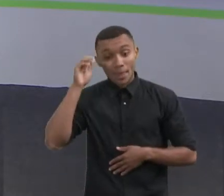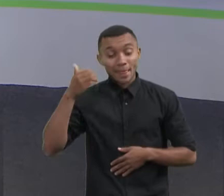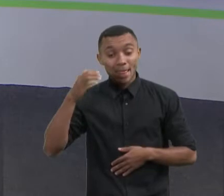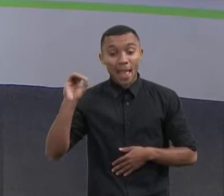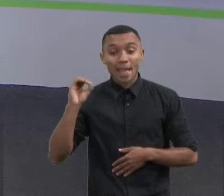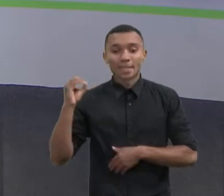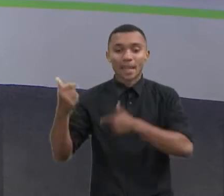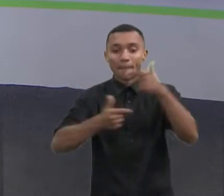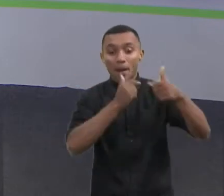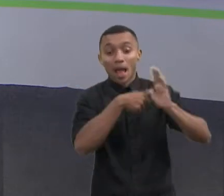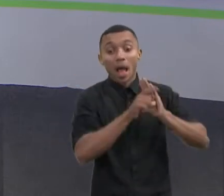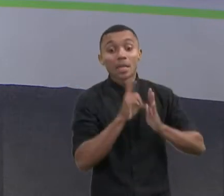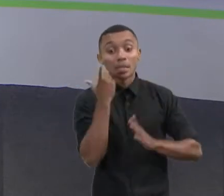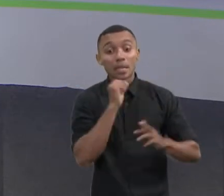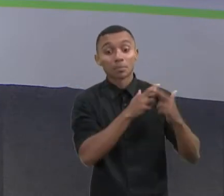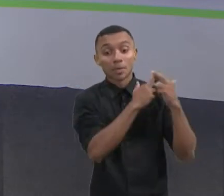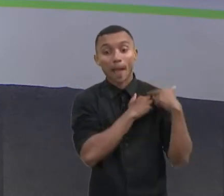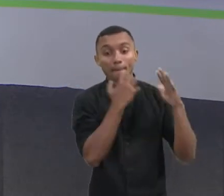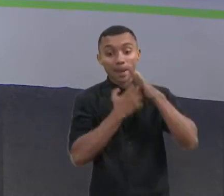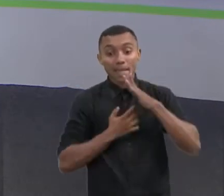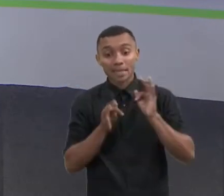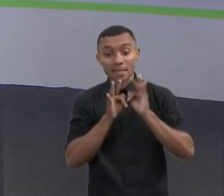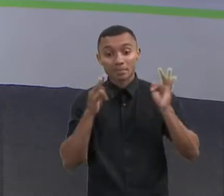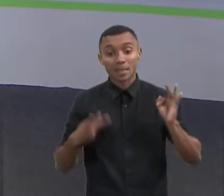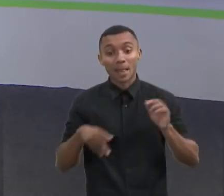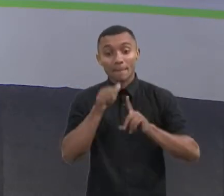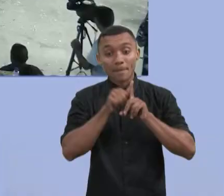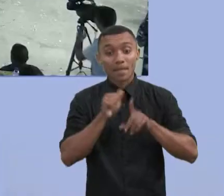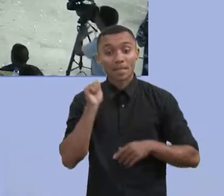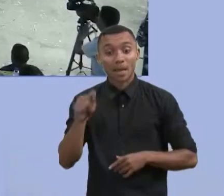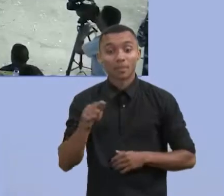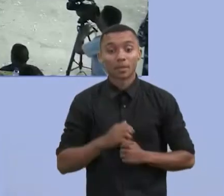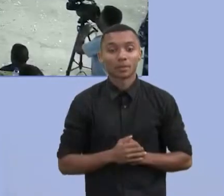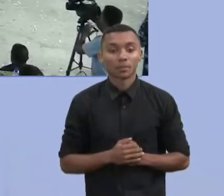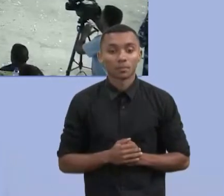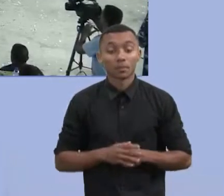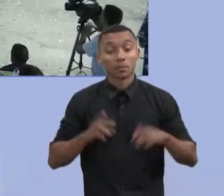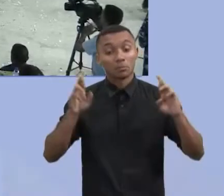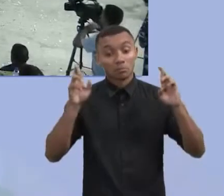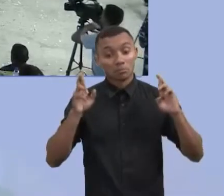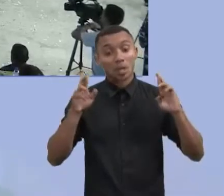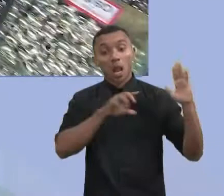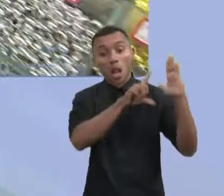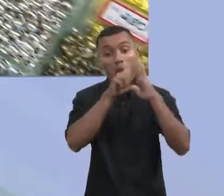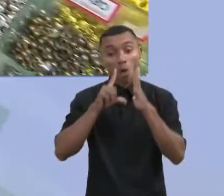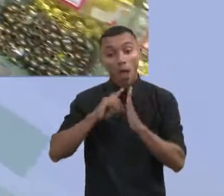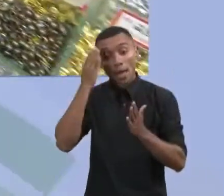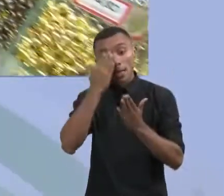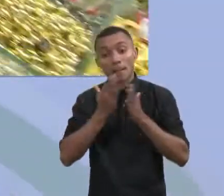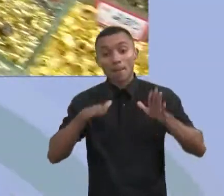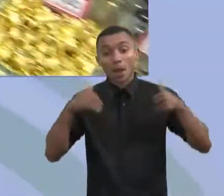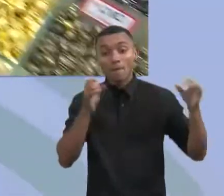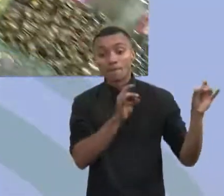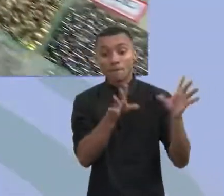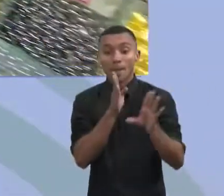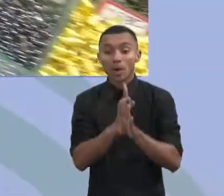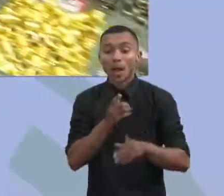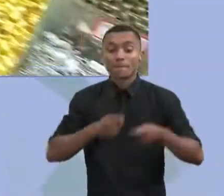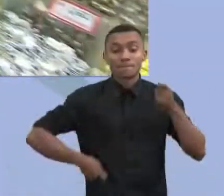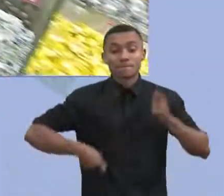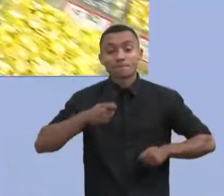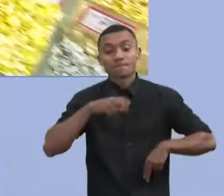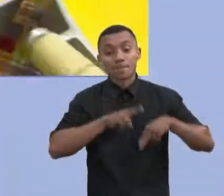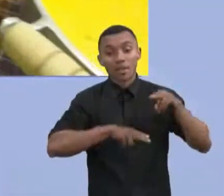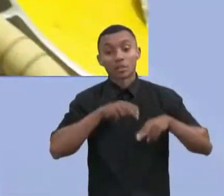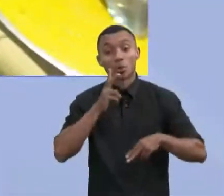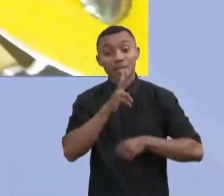foram gerados por micro e pequenas empresas em abril. E a expectativa do comércio com as festas juninas, depois de